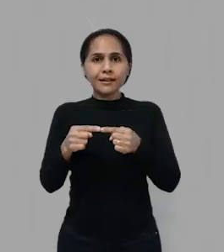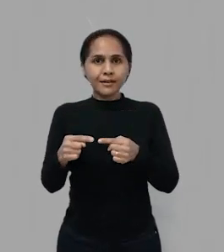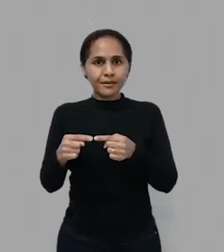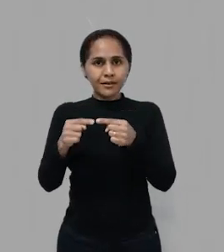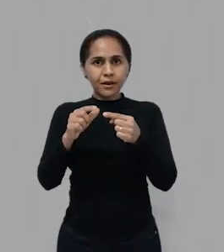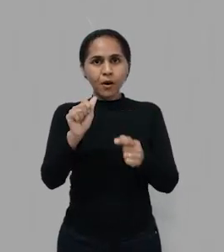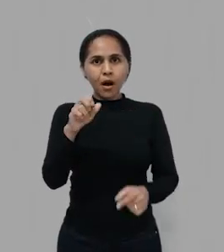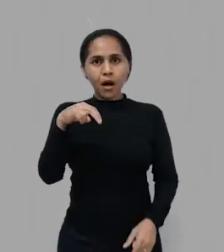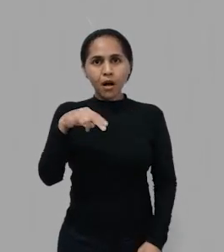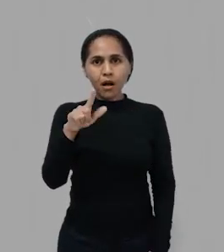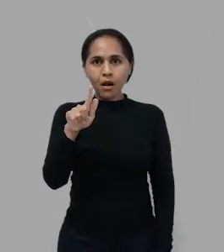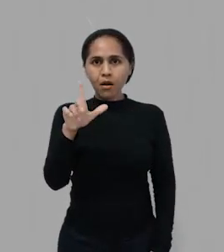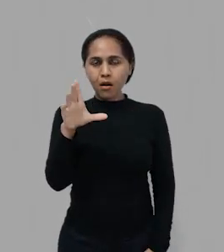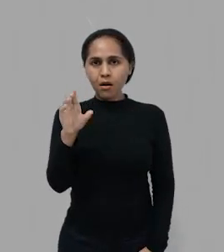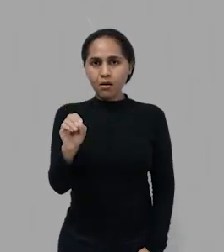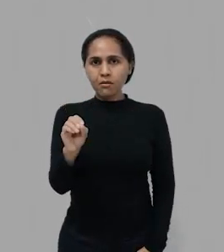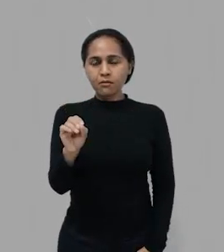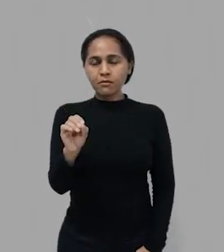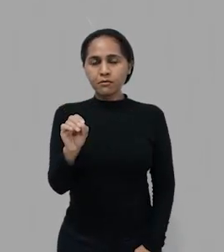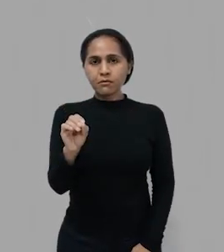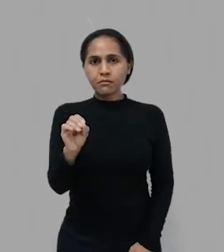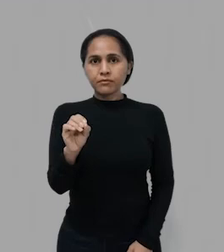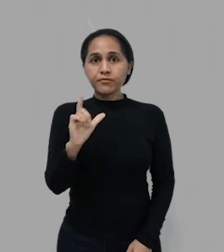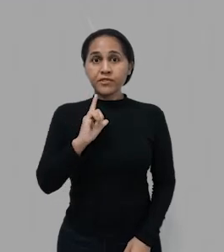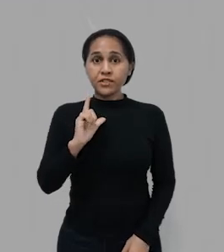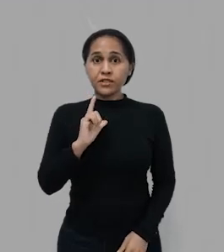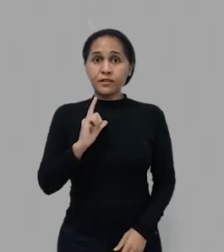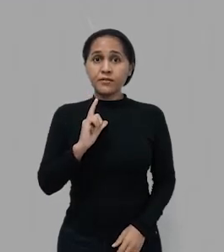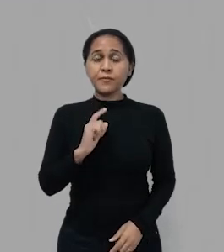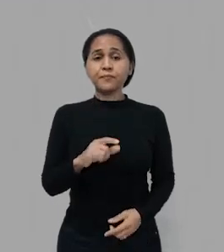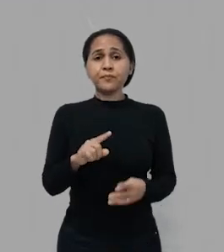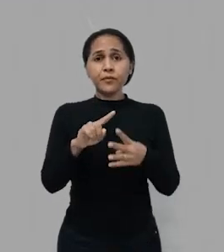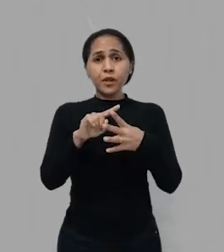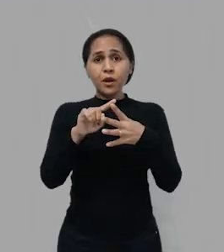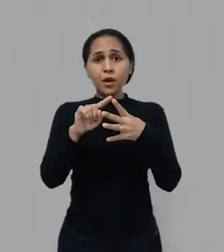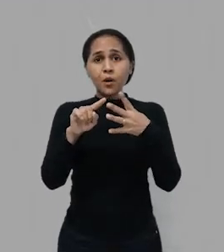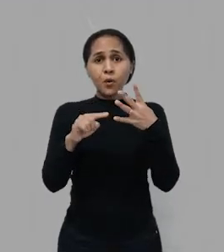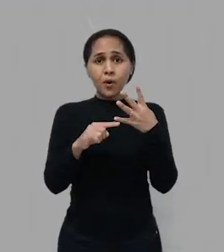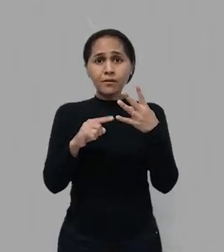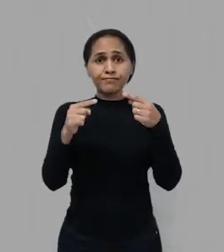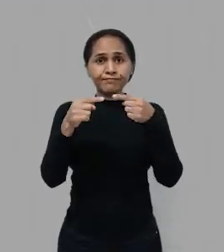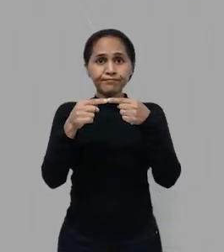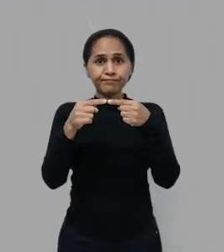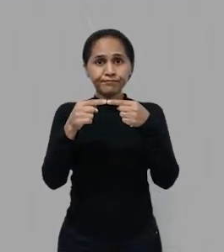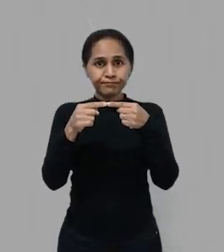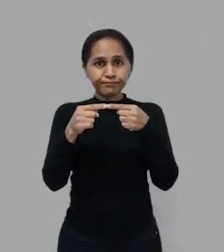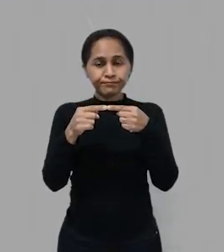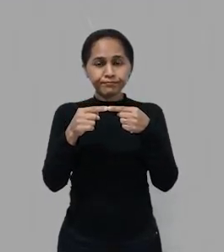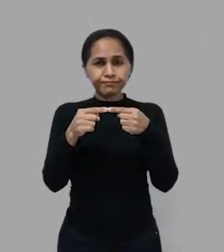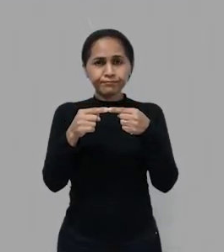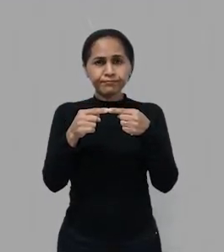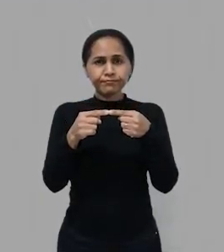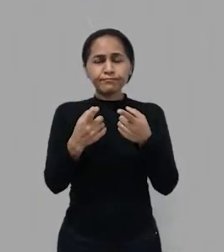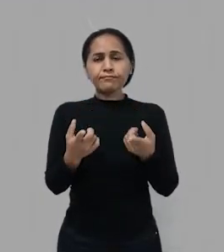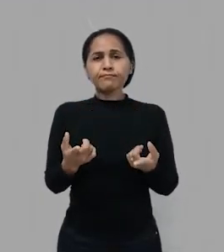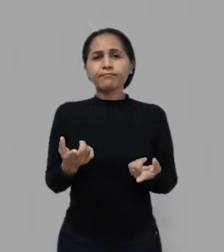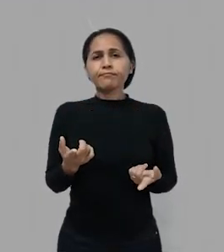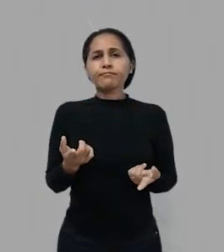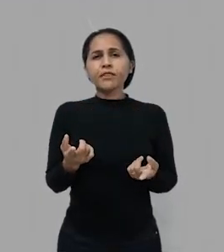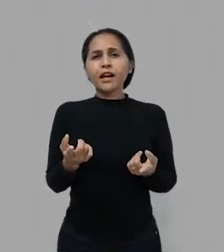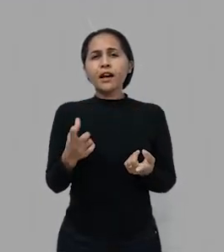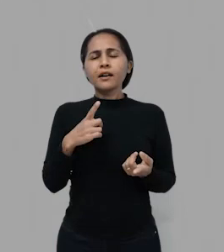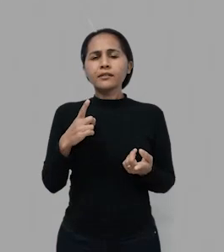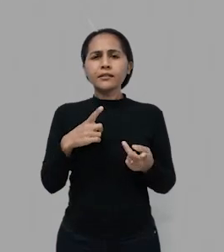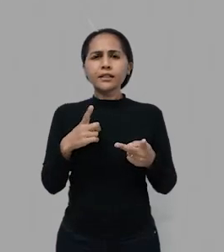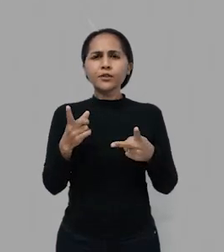tetraédrico, né, ou seja, se ele tiver 4 ligações simples, né, nós temos ali um tetraedro, o ângulo de 109 graus